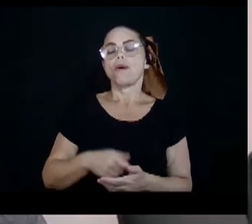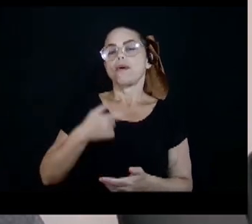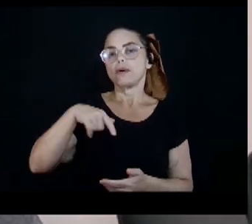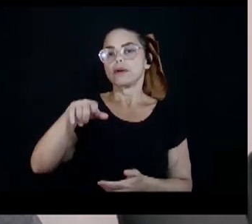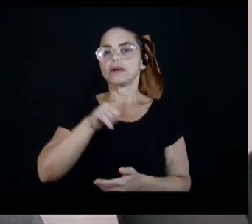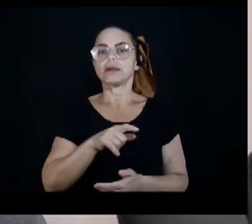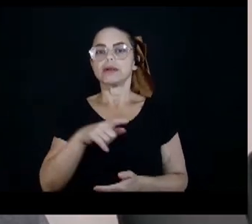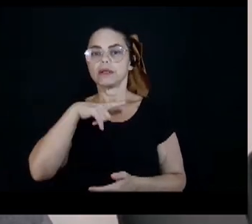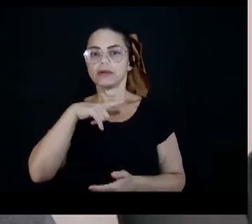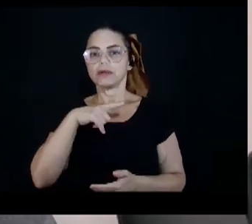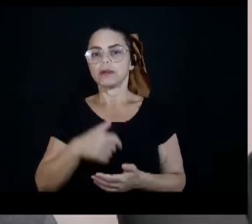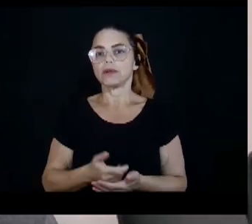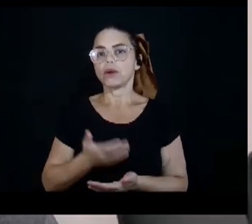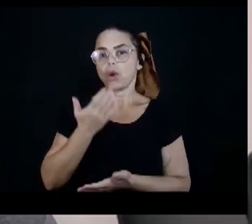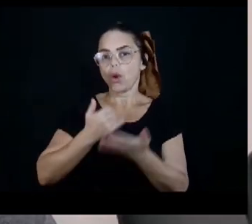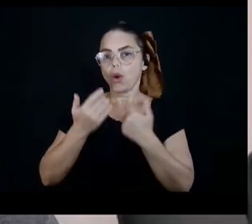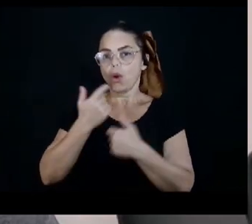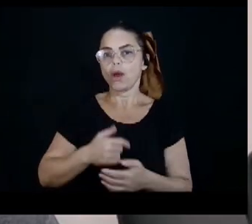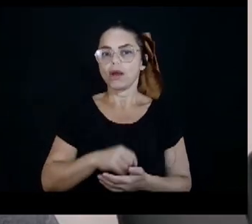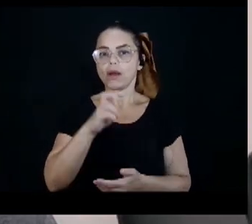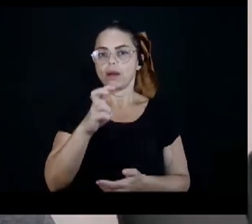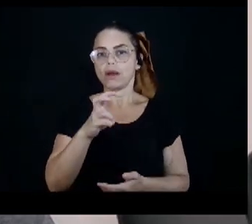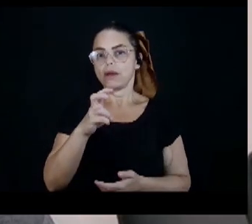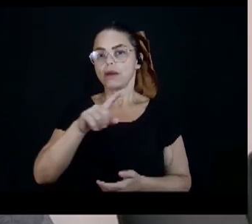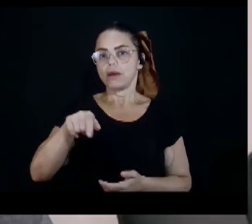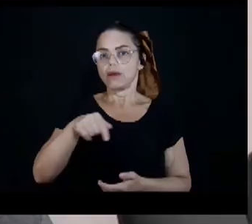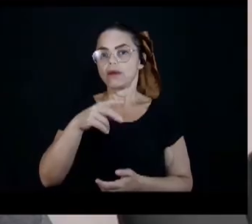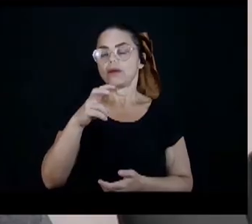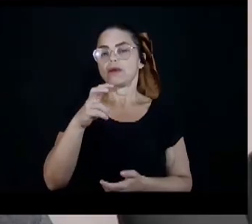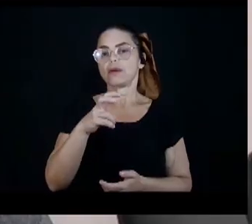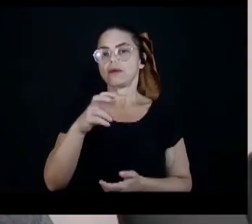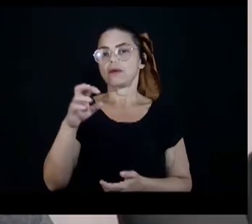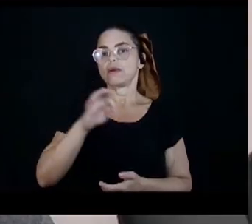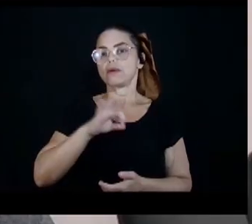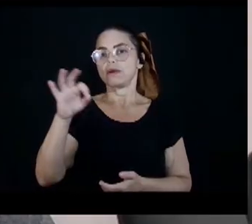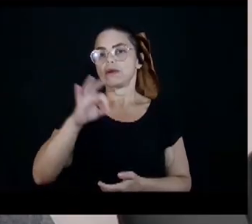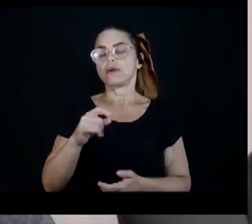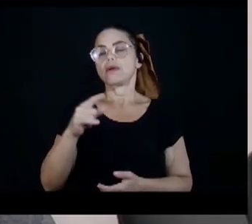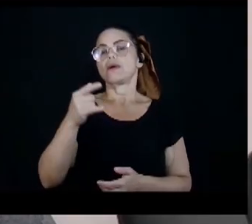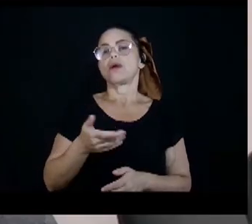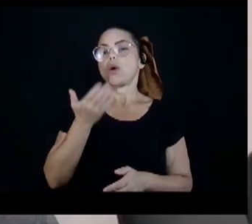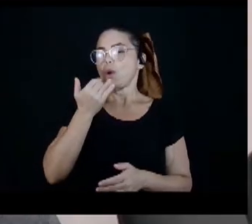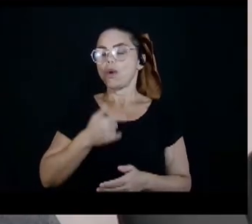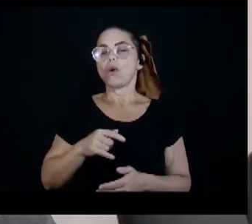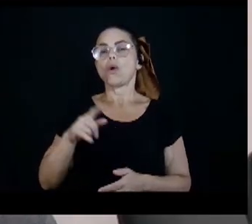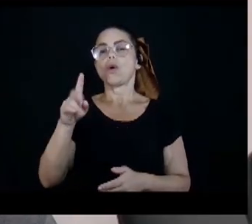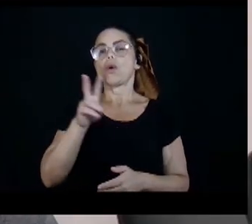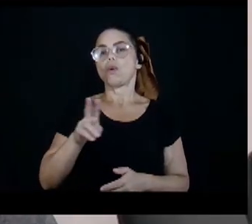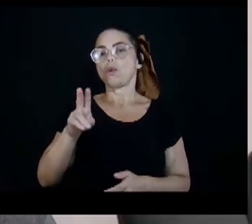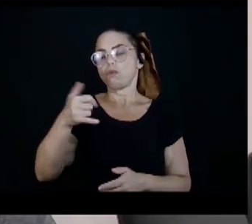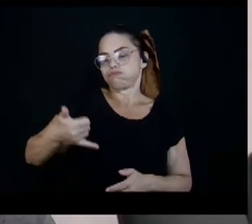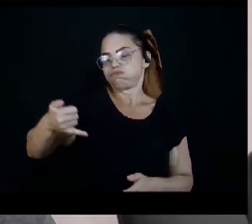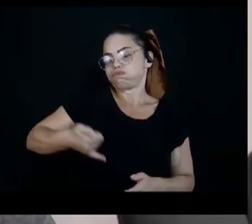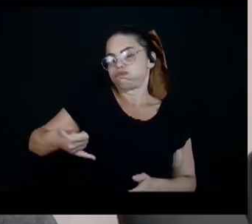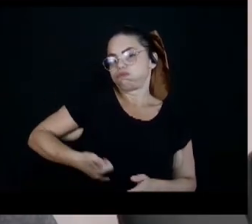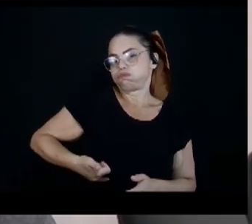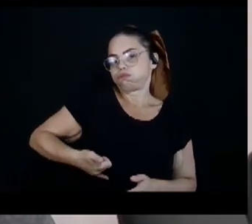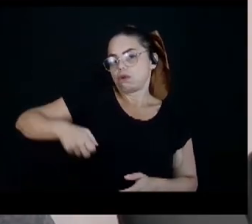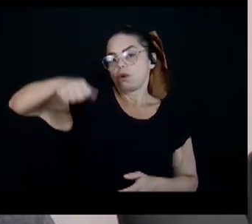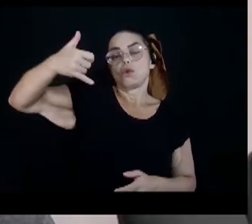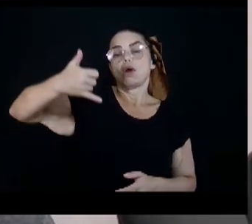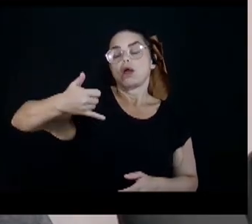consumir 5,5% menos alimentos quando começam a usar essa caneta até 6 meses. Uhum. E nas famílias de